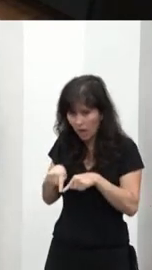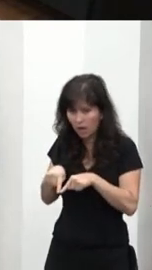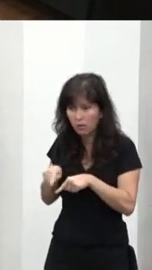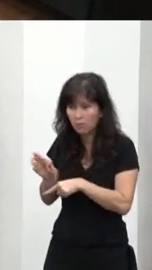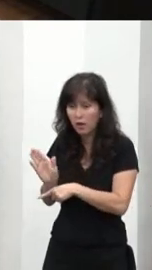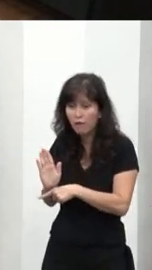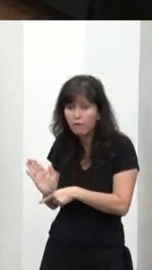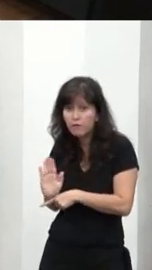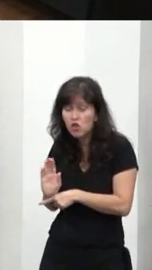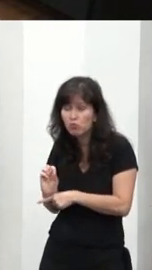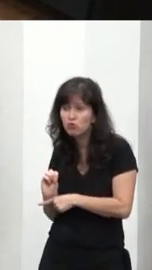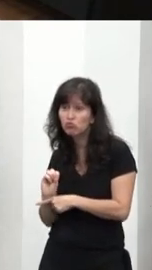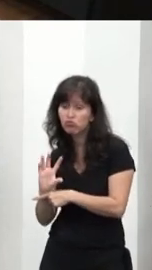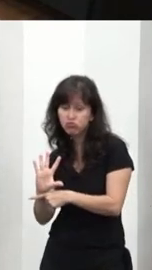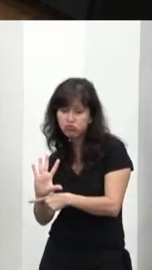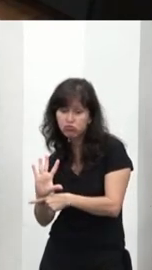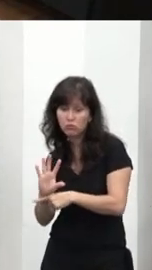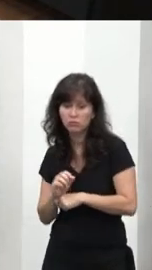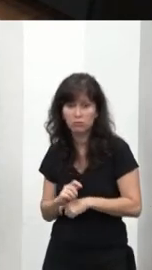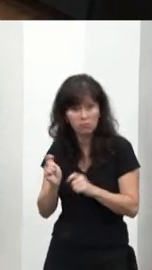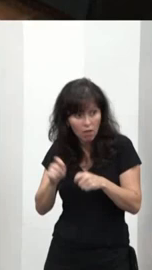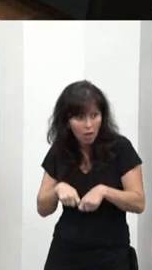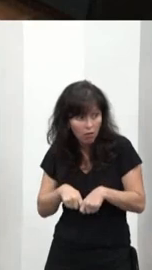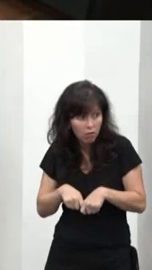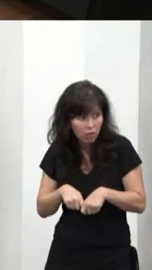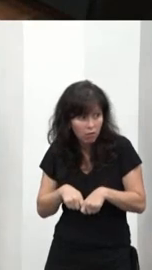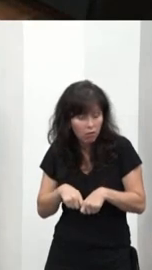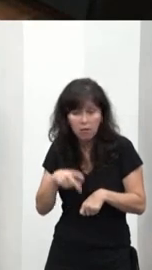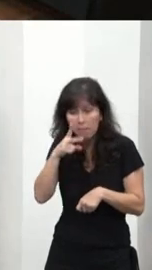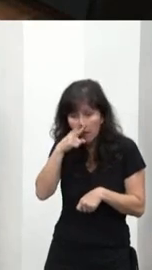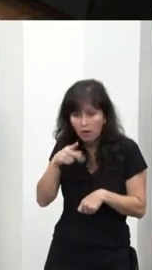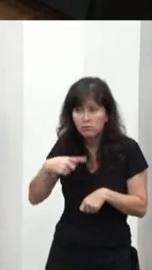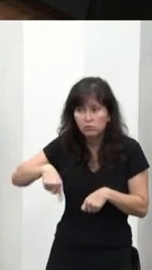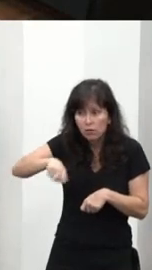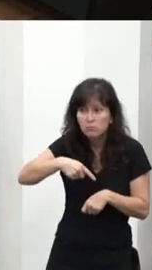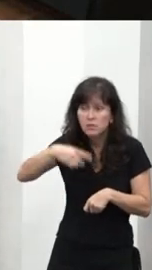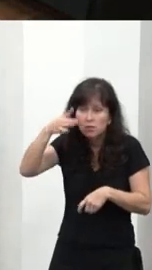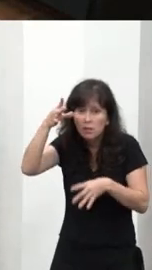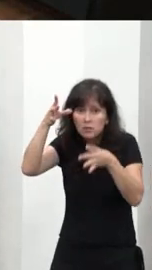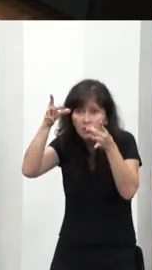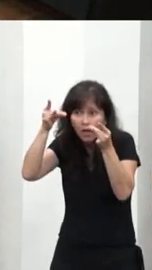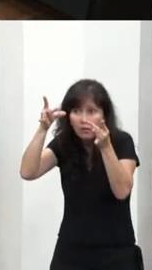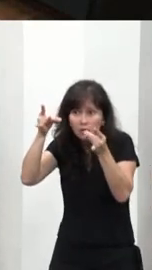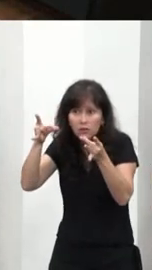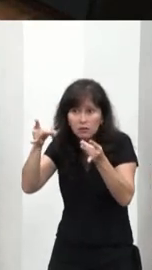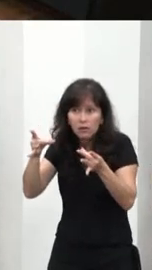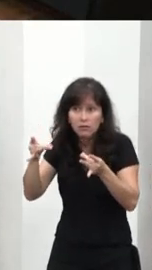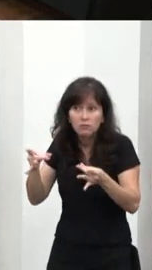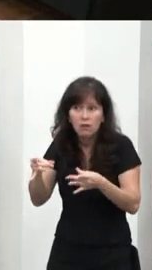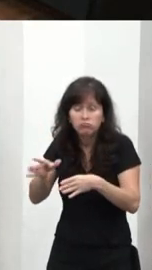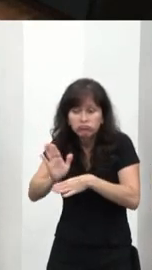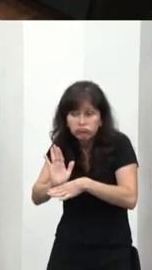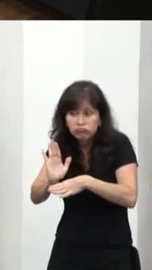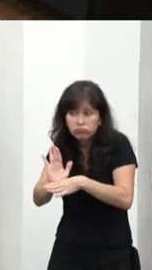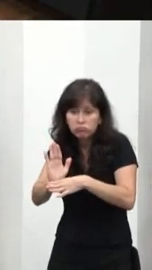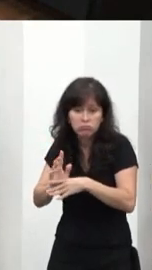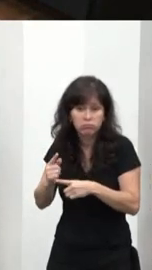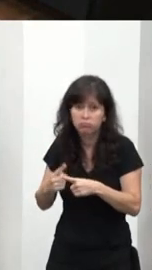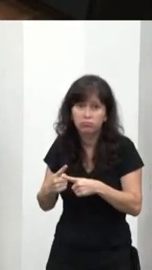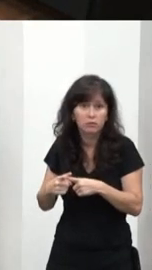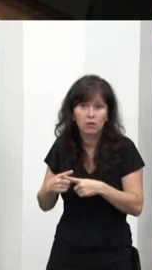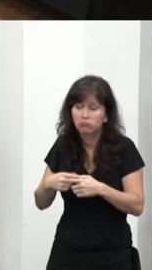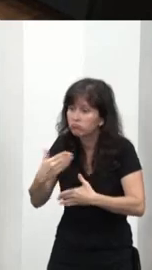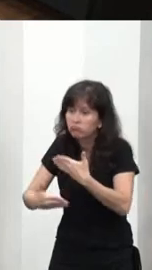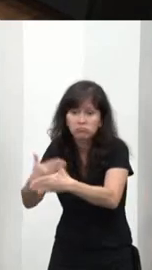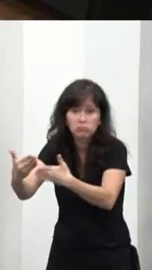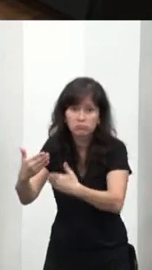a gente vai ter que dar algumas coisas meio mastigado porque senão a coisa não vai andar né então eu